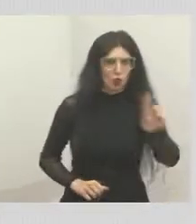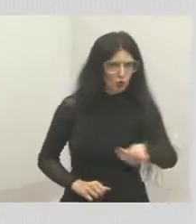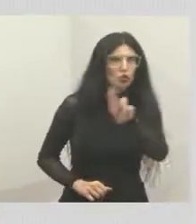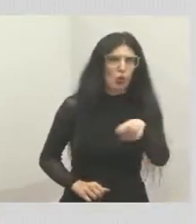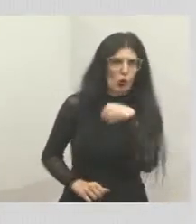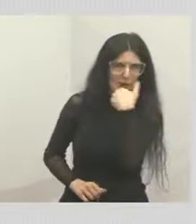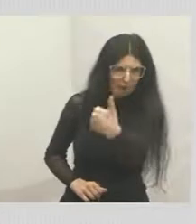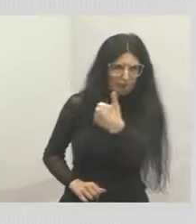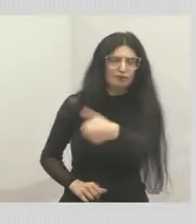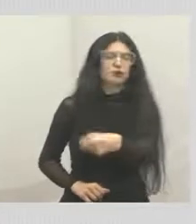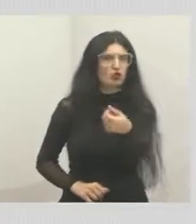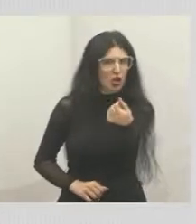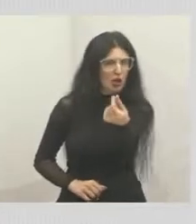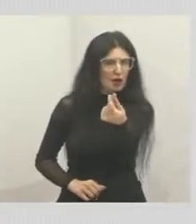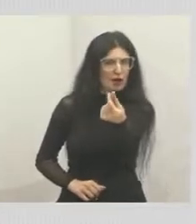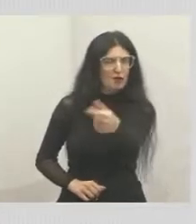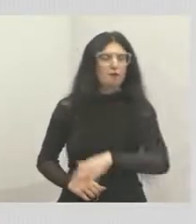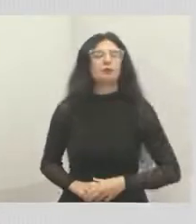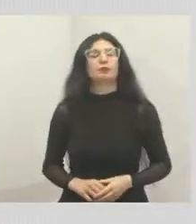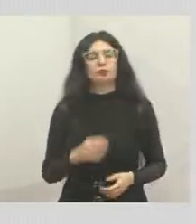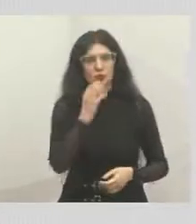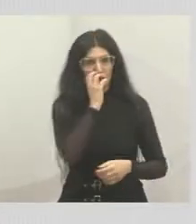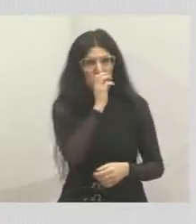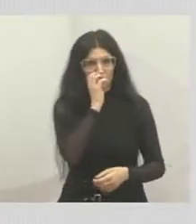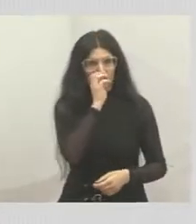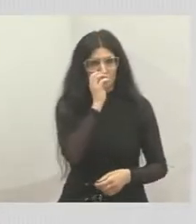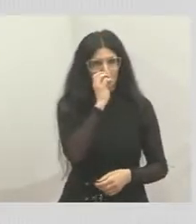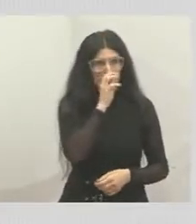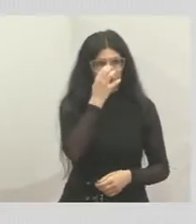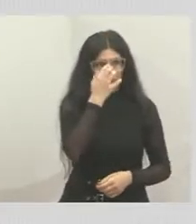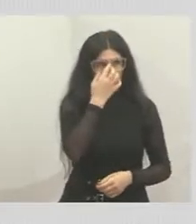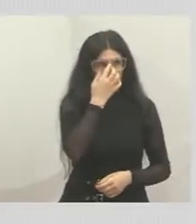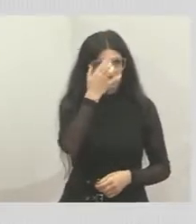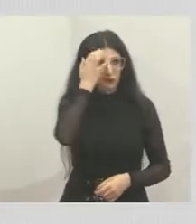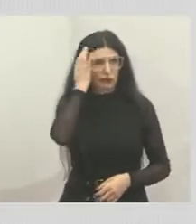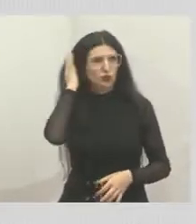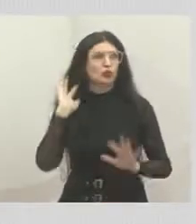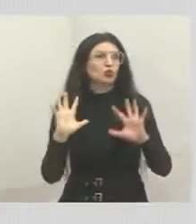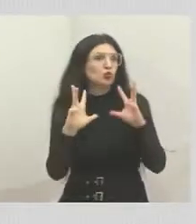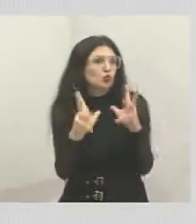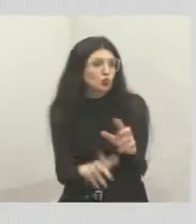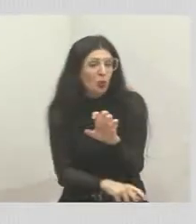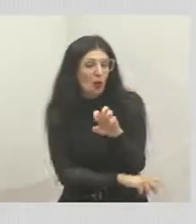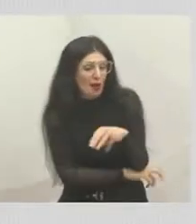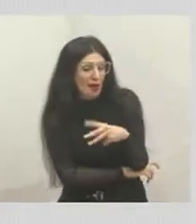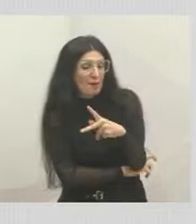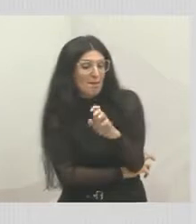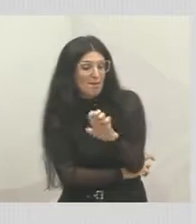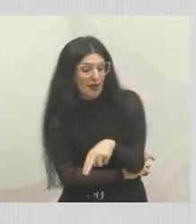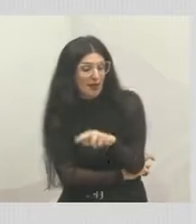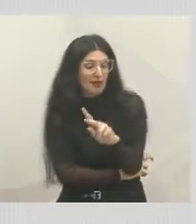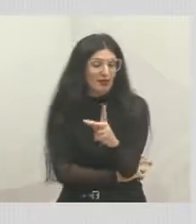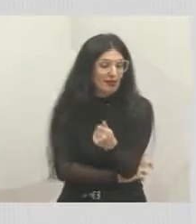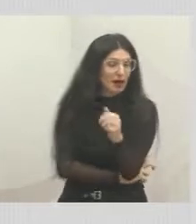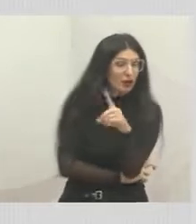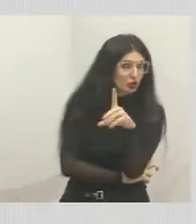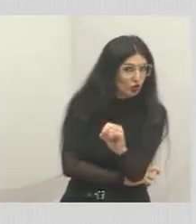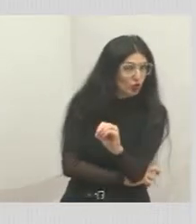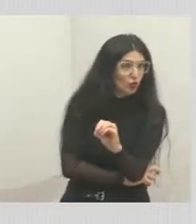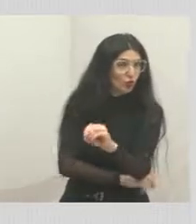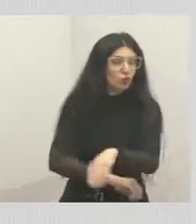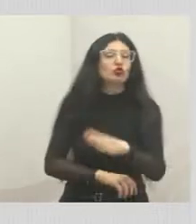Lembrando que esses valores, eles são de acordo com o empenhado. Aqui não é o liquidado, é de acordo com o